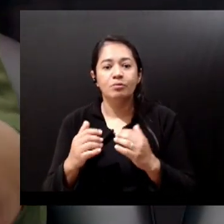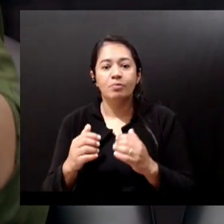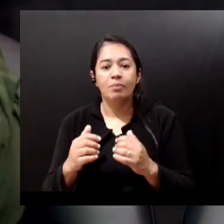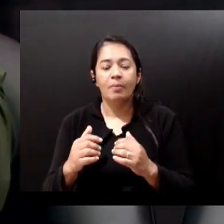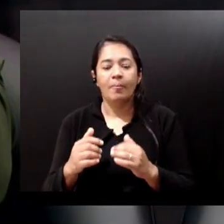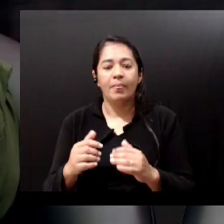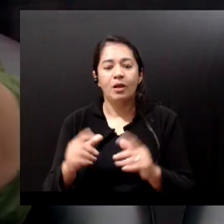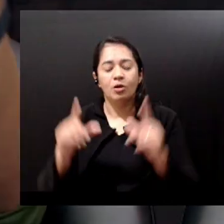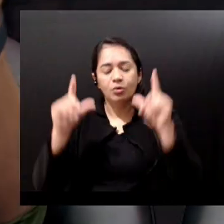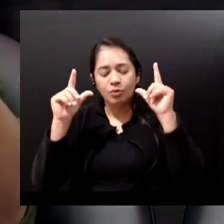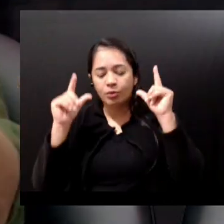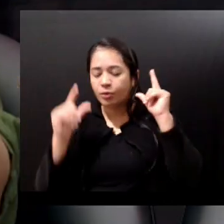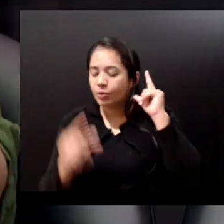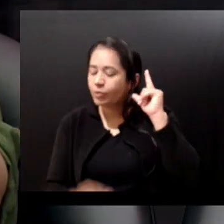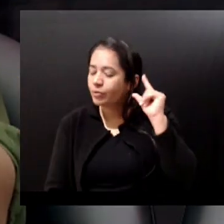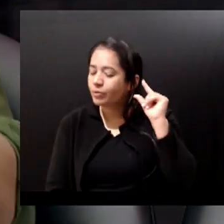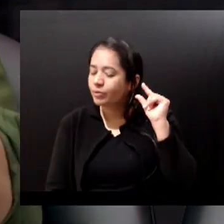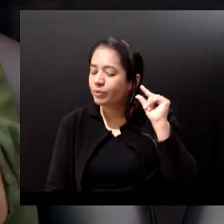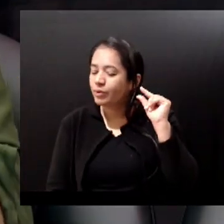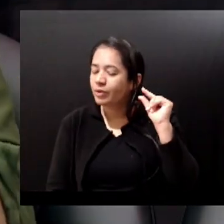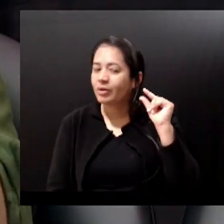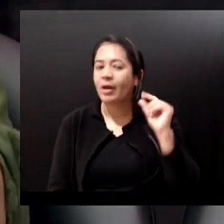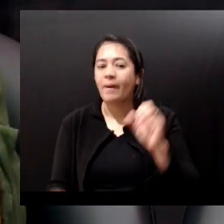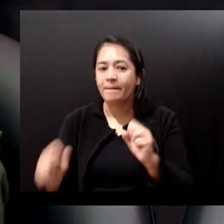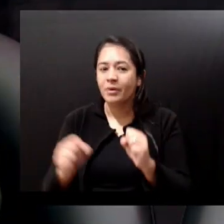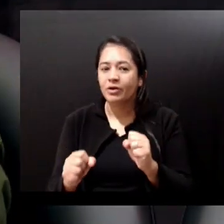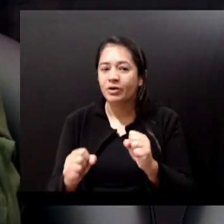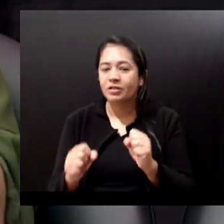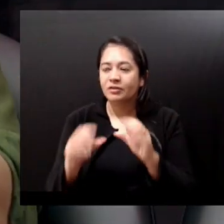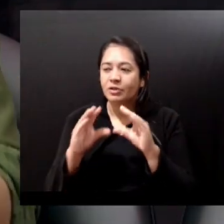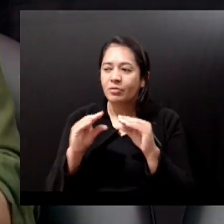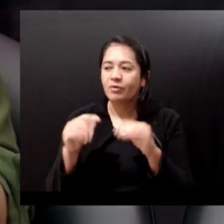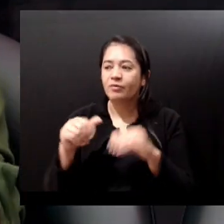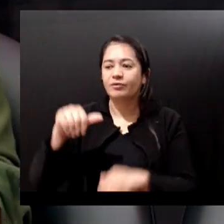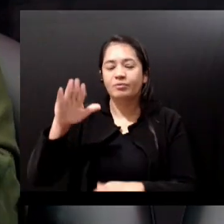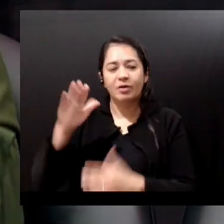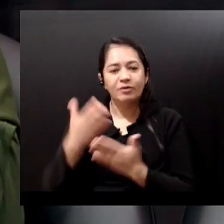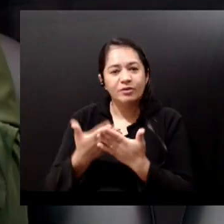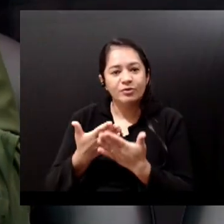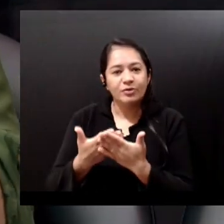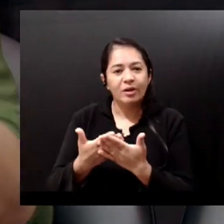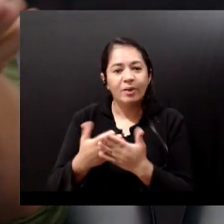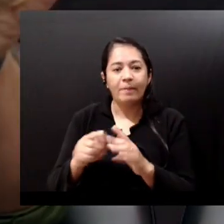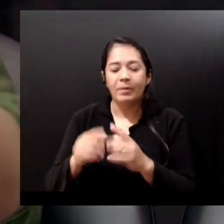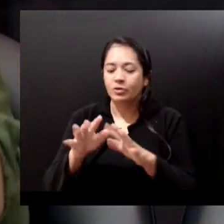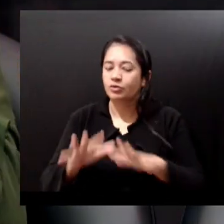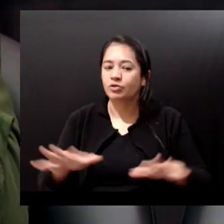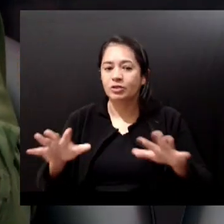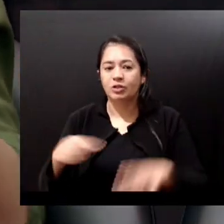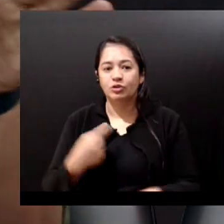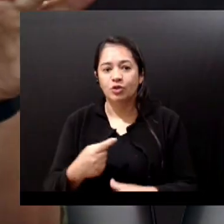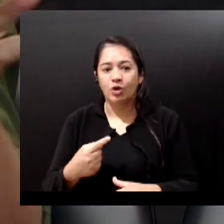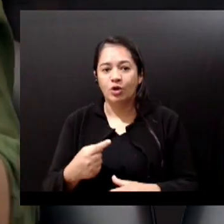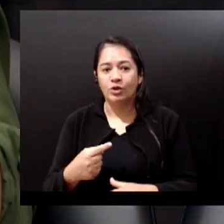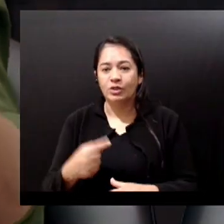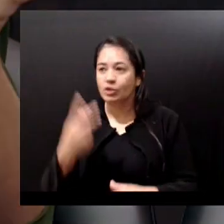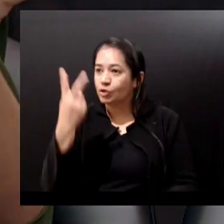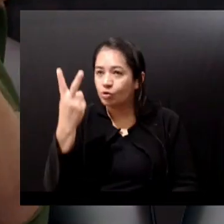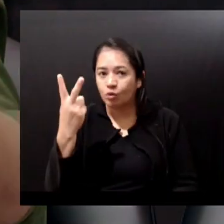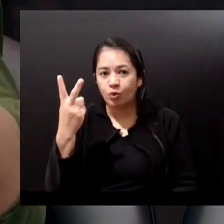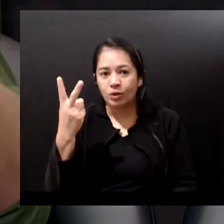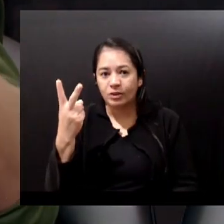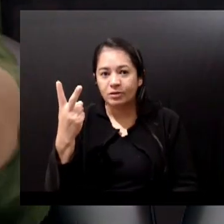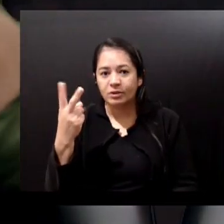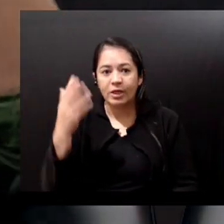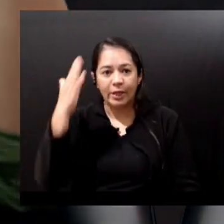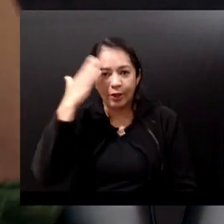distante, ali pode fazer uma caminha para você estudar mais. Mas, de maneira geral, nós não fomos feitos para ter 2 assim. Eu sei que o adolescente